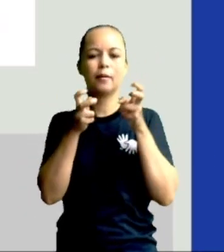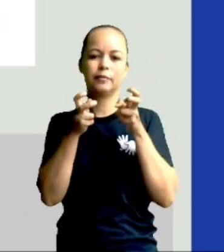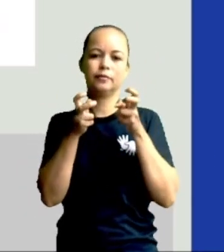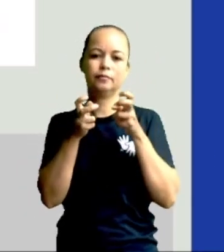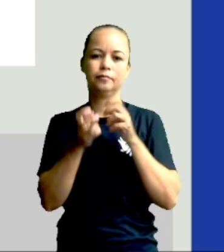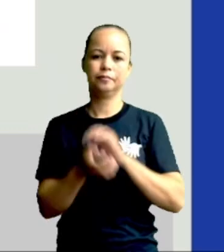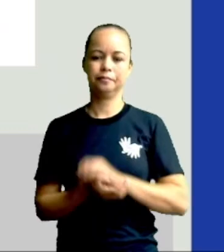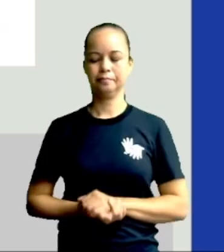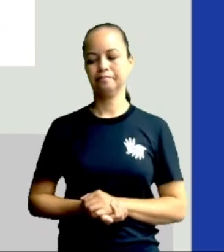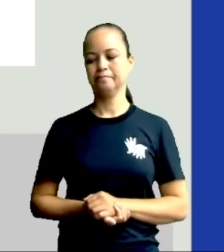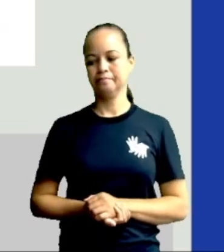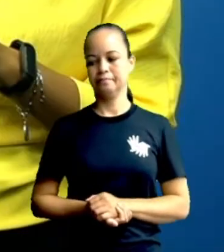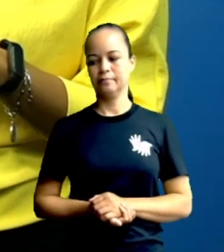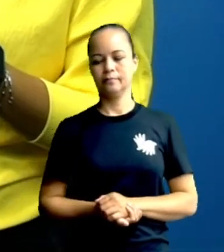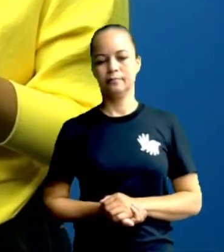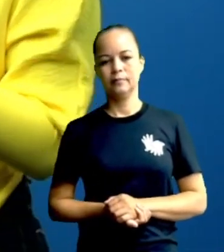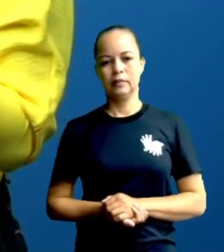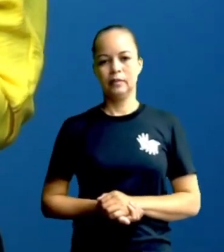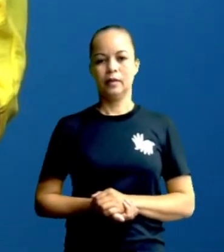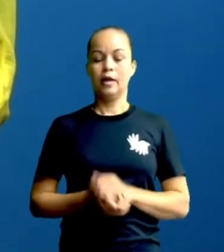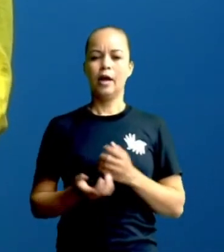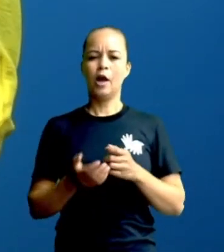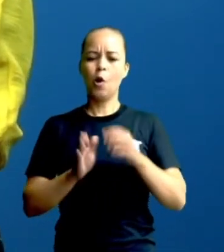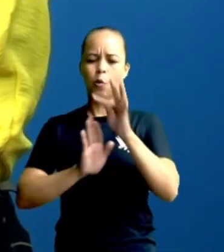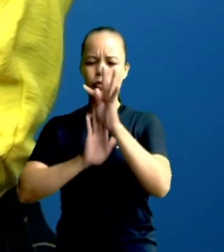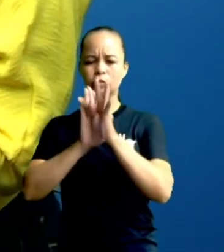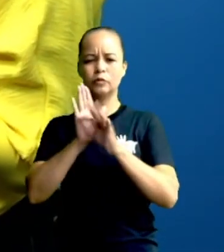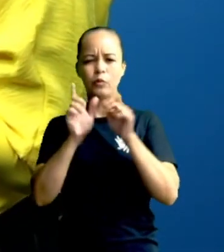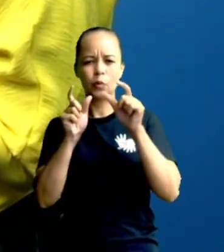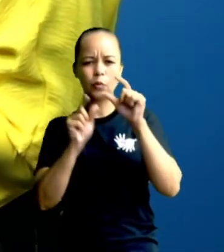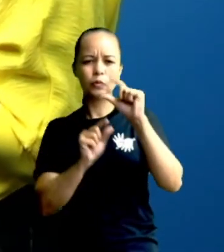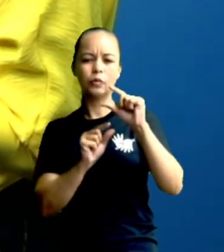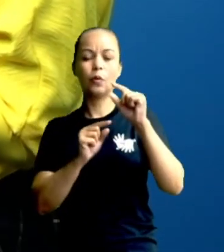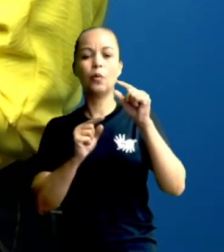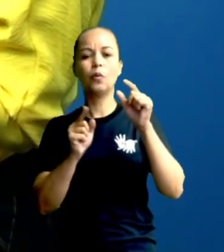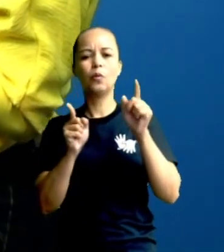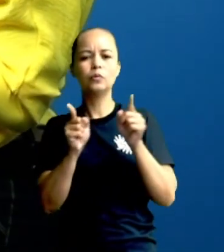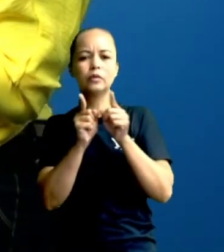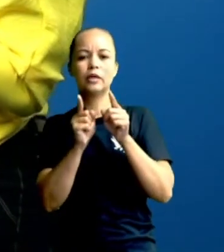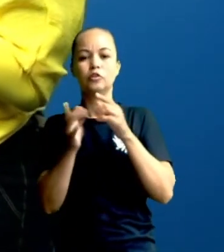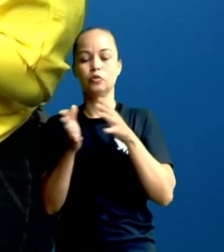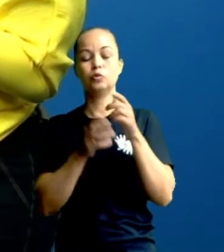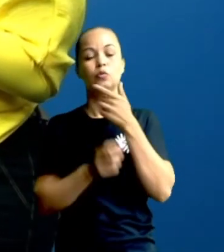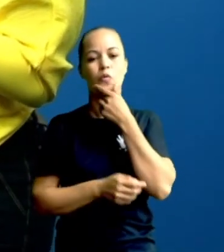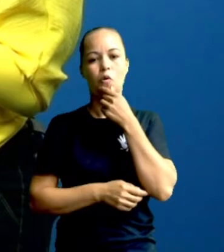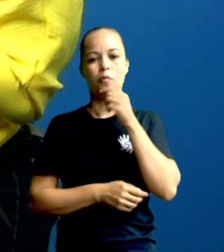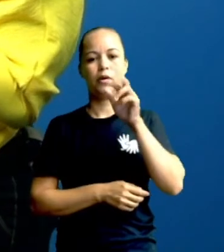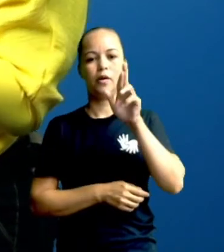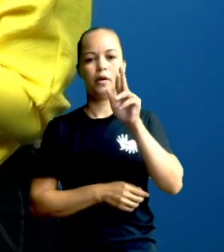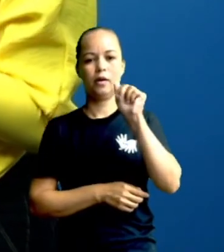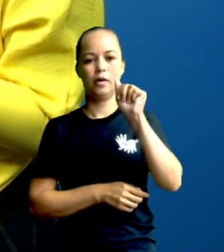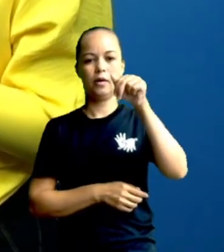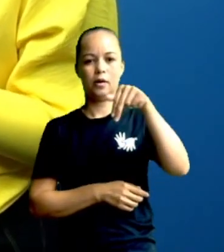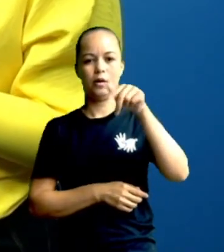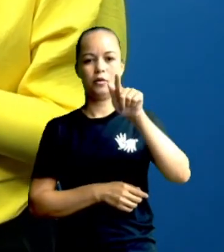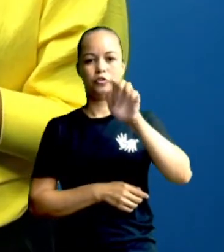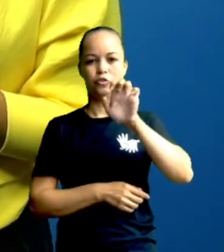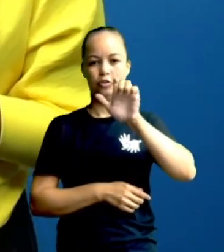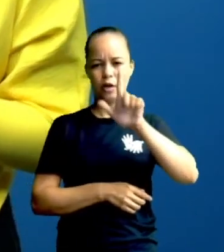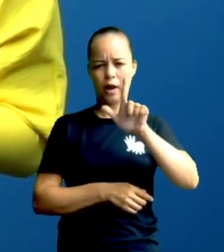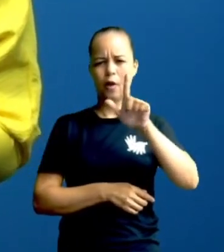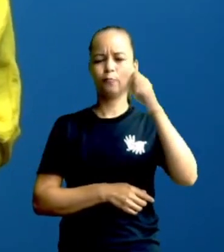Olha aí, gente. É um trechinho, né, de Rangel, que é um grande